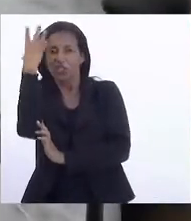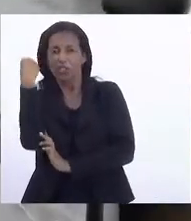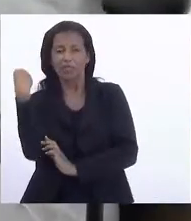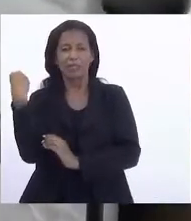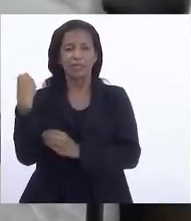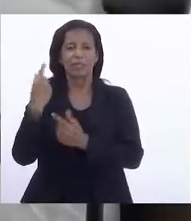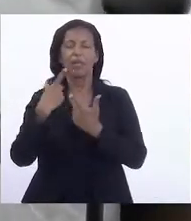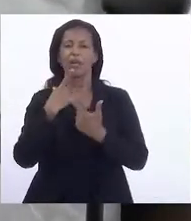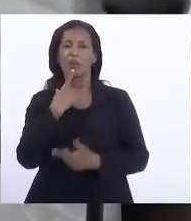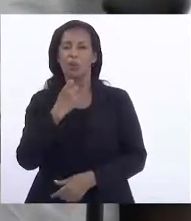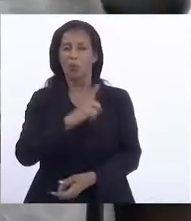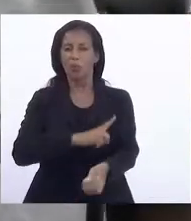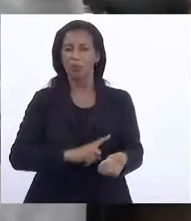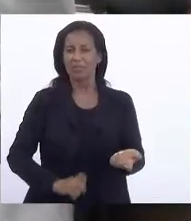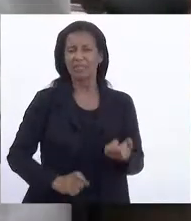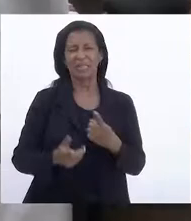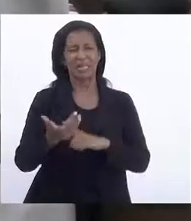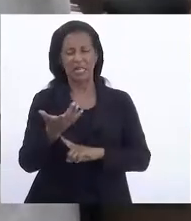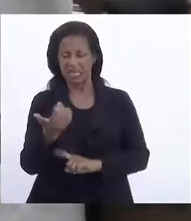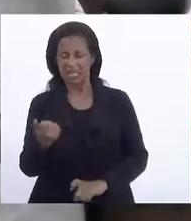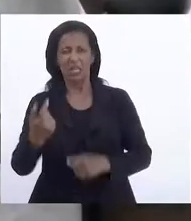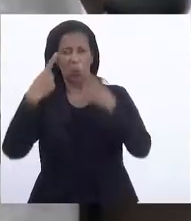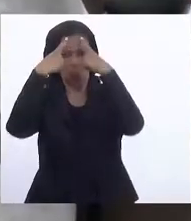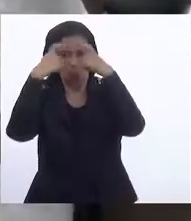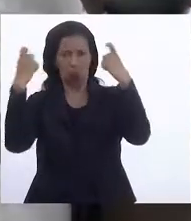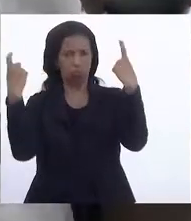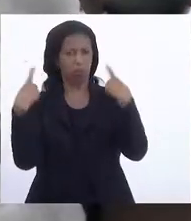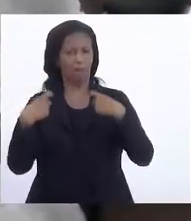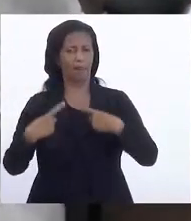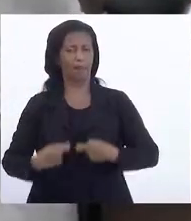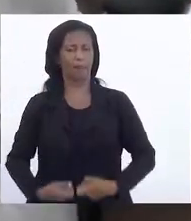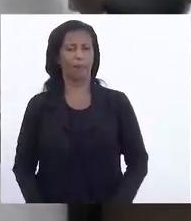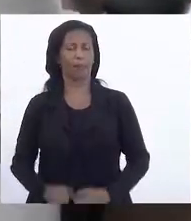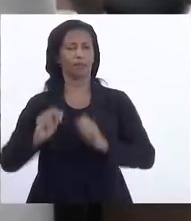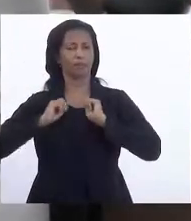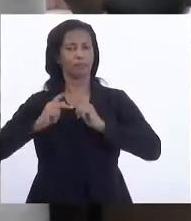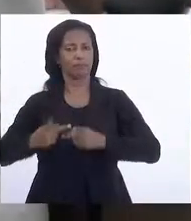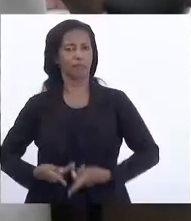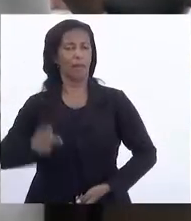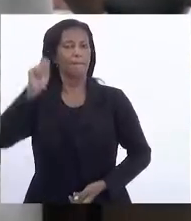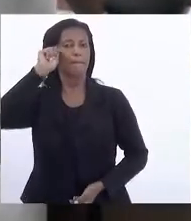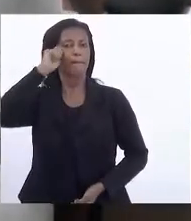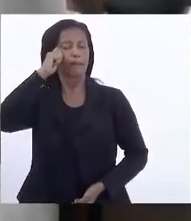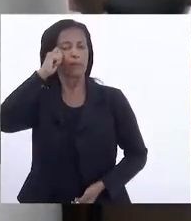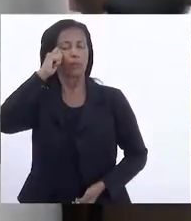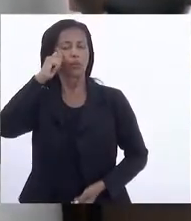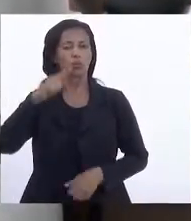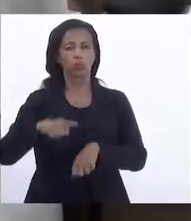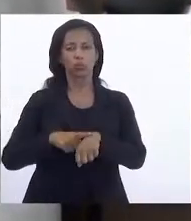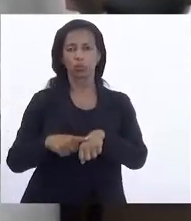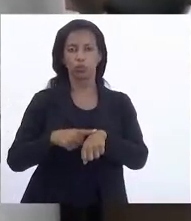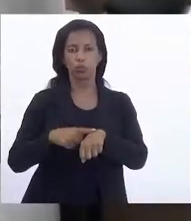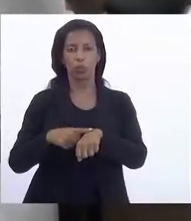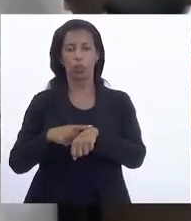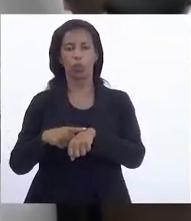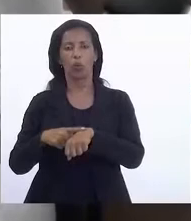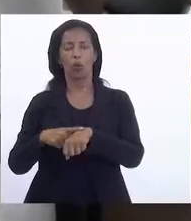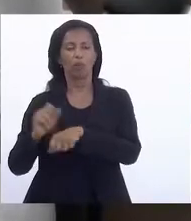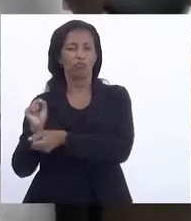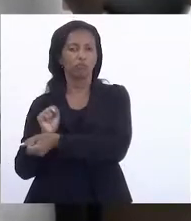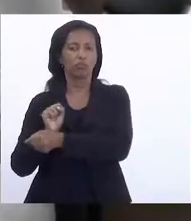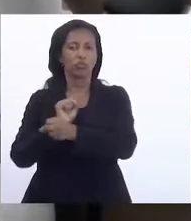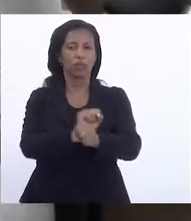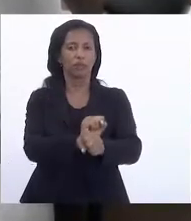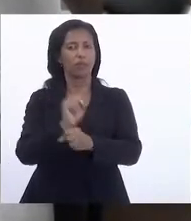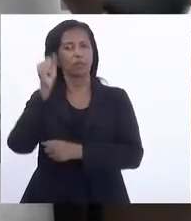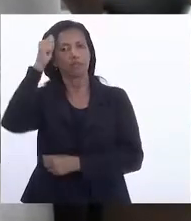muito sangue, com muita violação da humanidade de pretos e pretas vindos escravizados